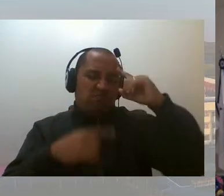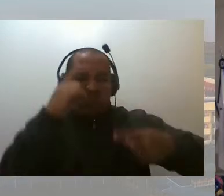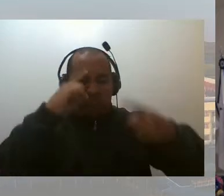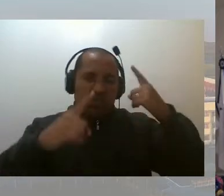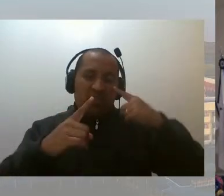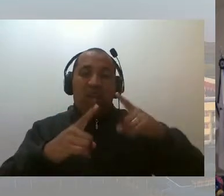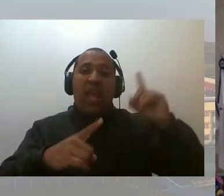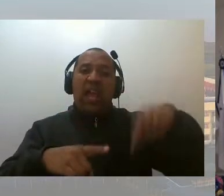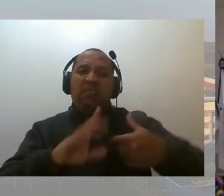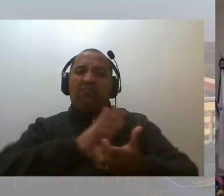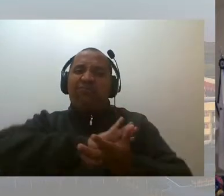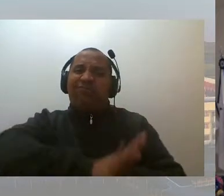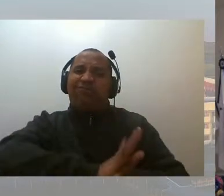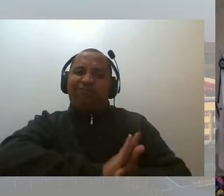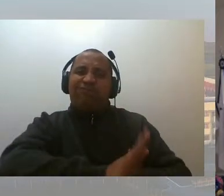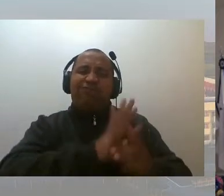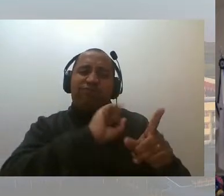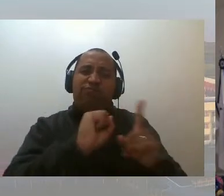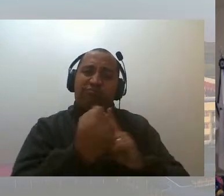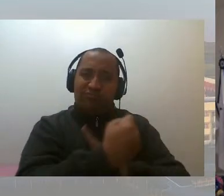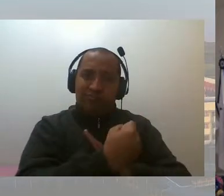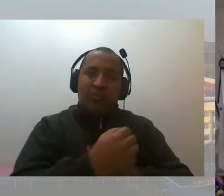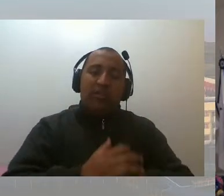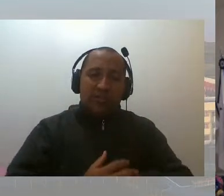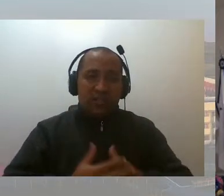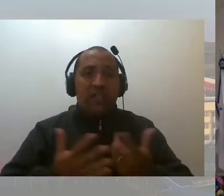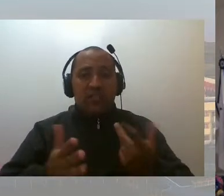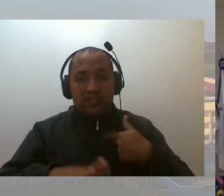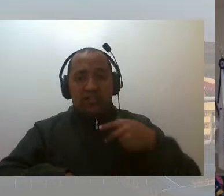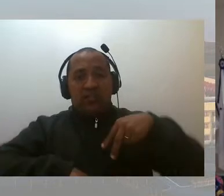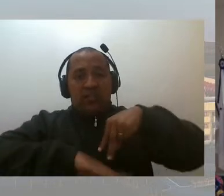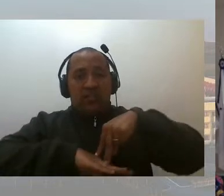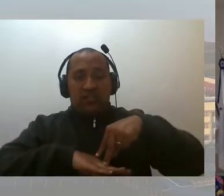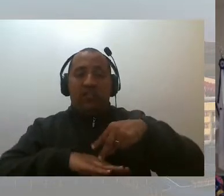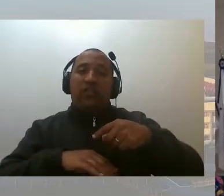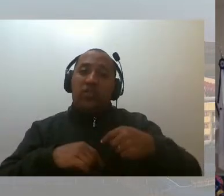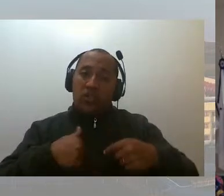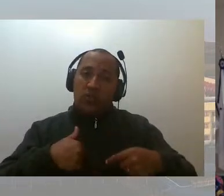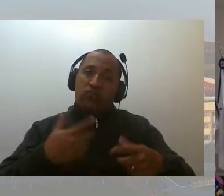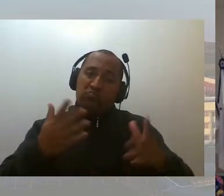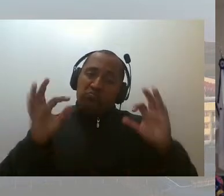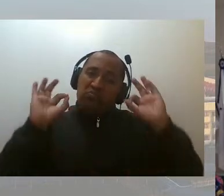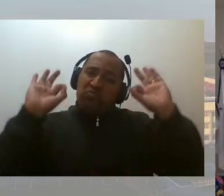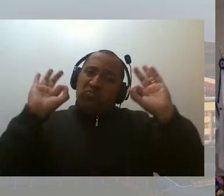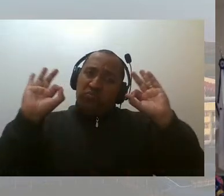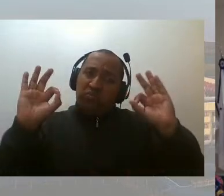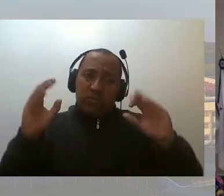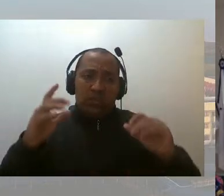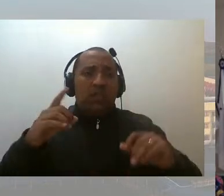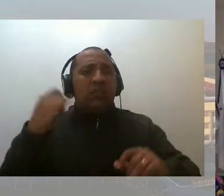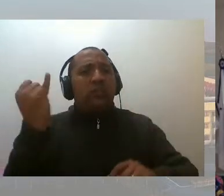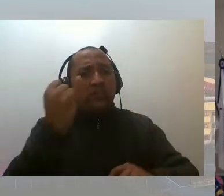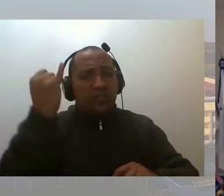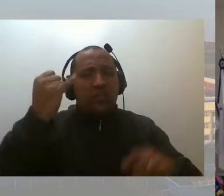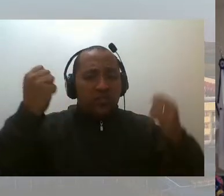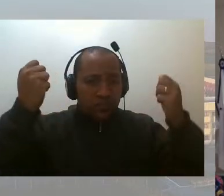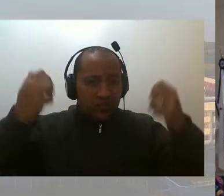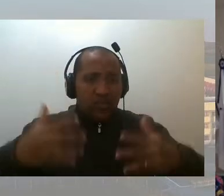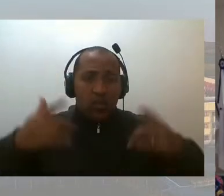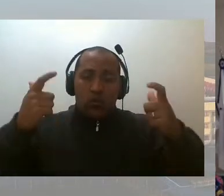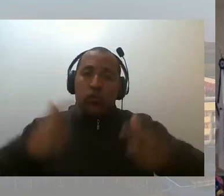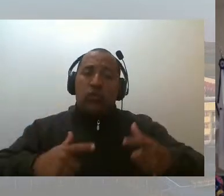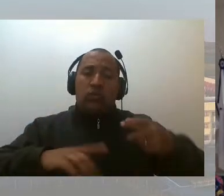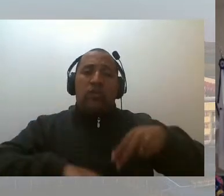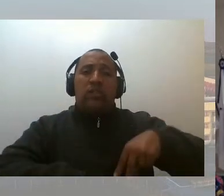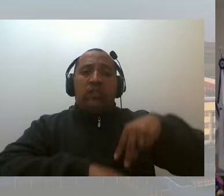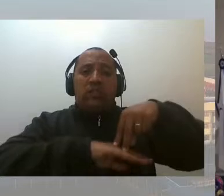de discriminação, me coloco aqui num lugar de privilegiado. E eu acho que é importante dizer desse lugar de fala para não